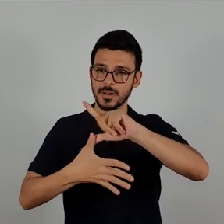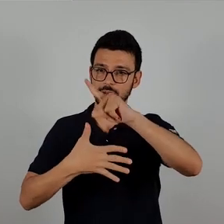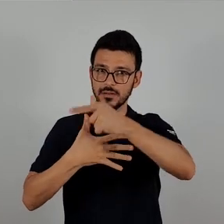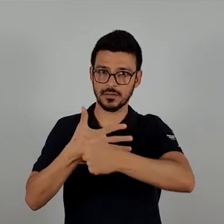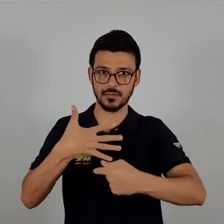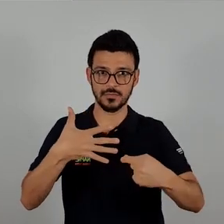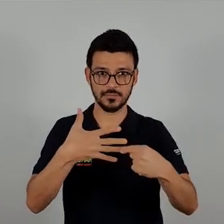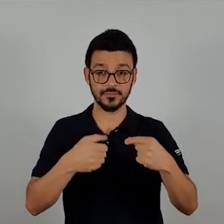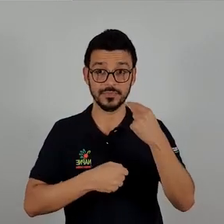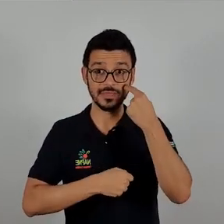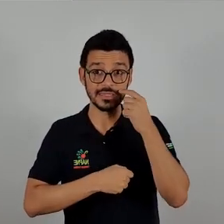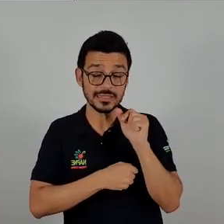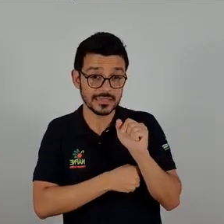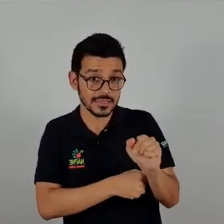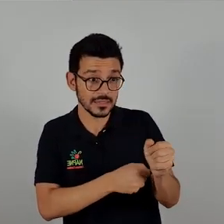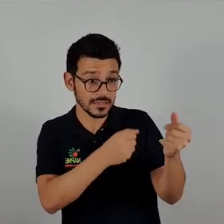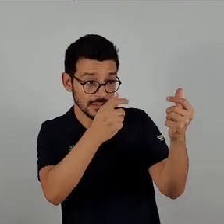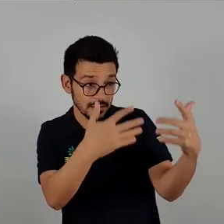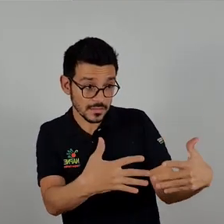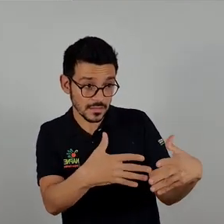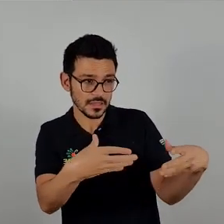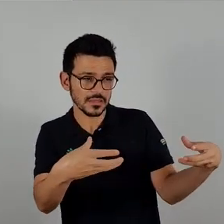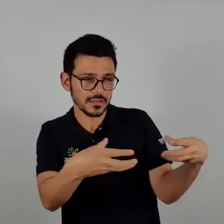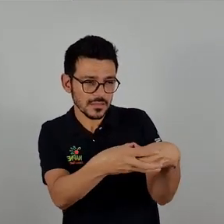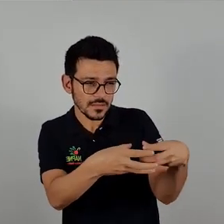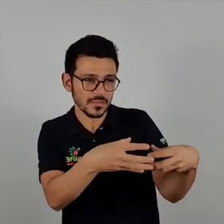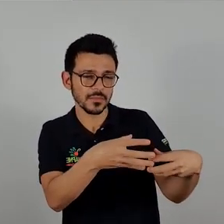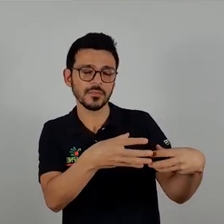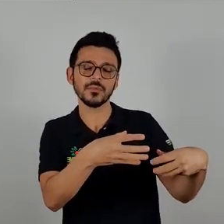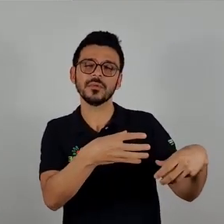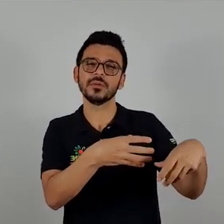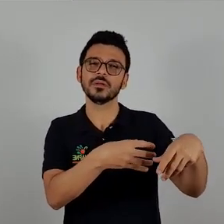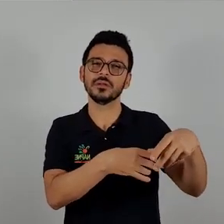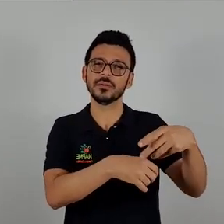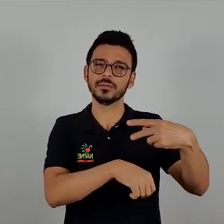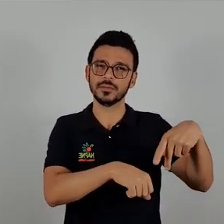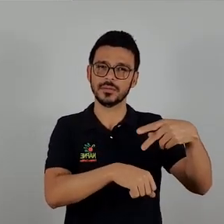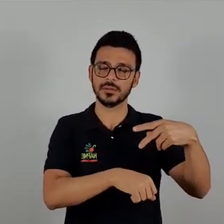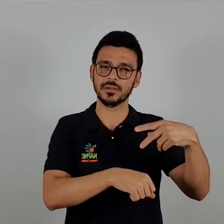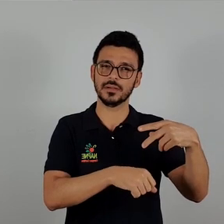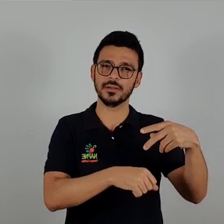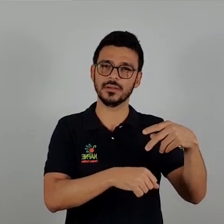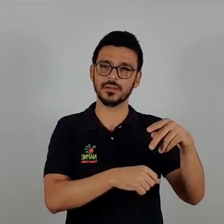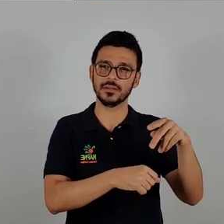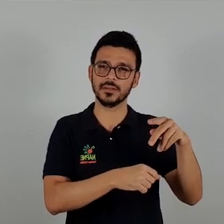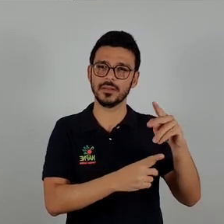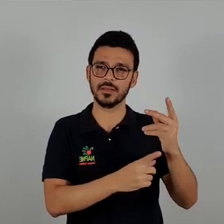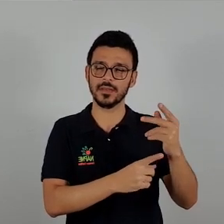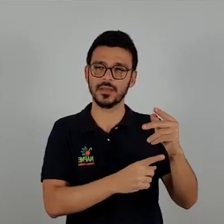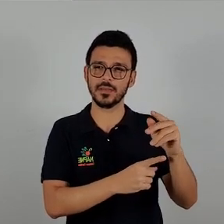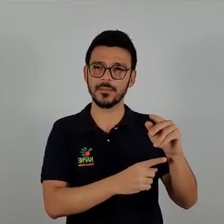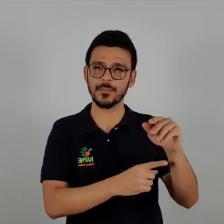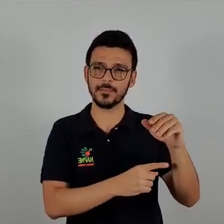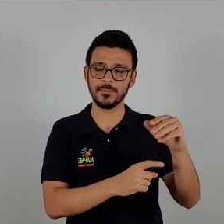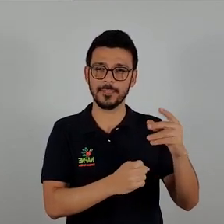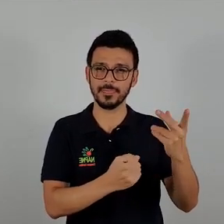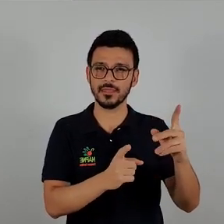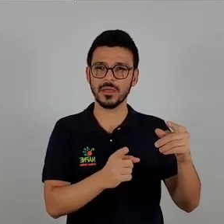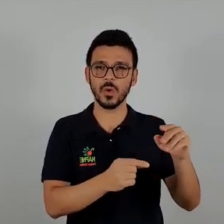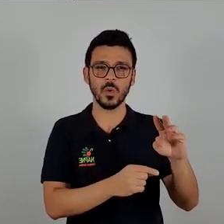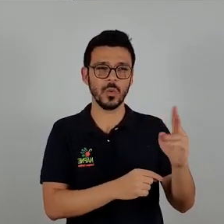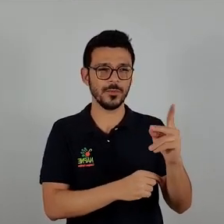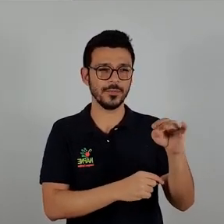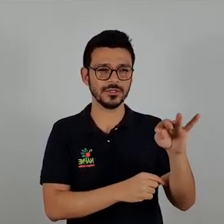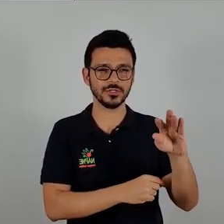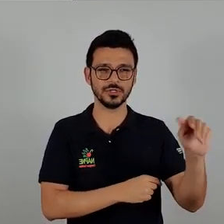quatro, tem fórmulas que tem 30, 40 substâncias, todas elas interligadas por um grande motivo,